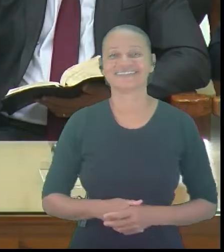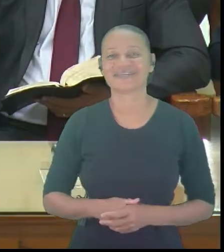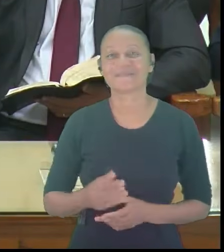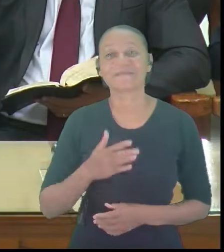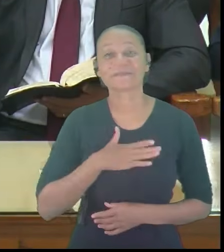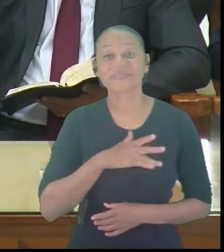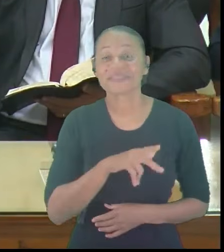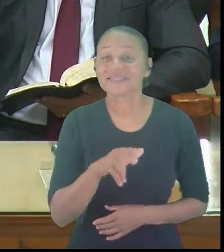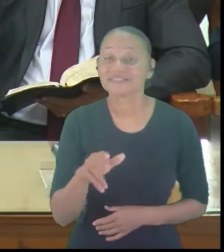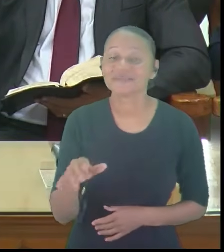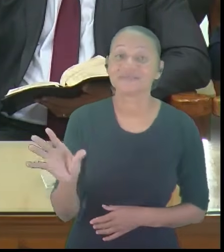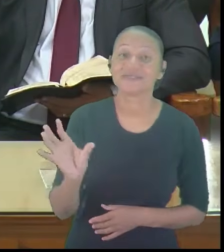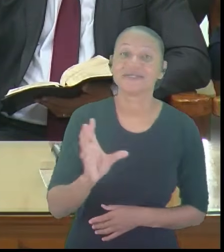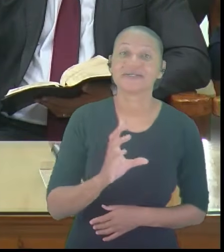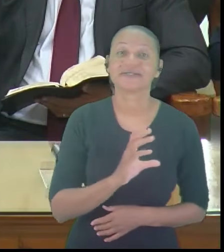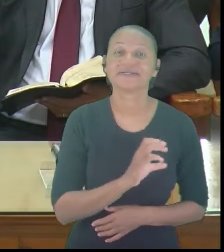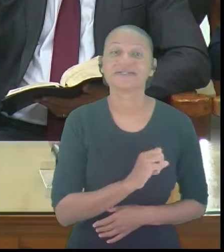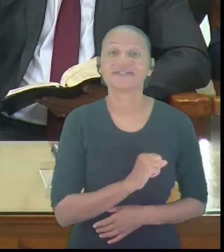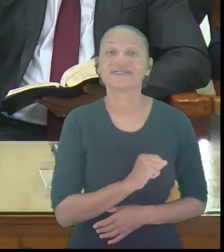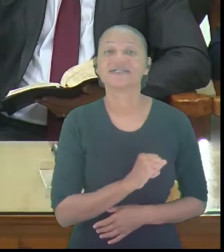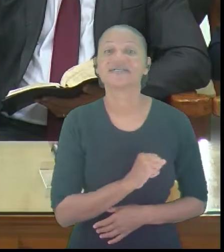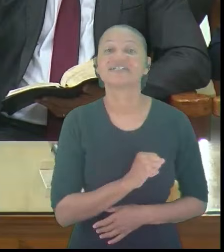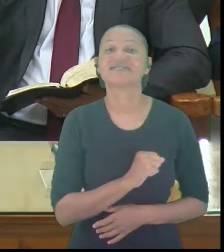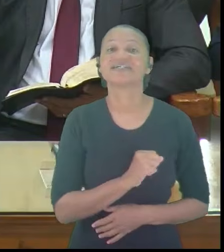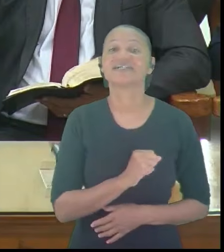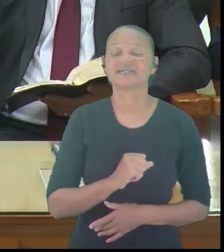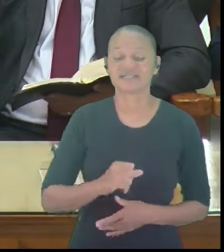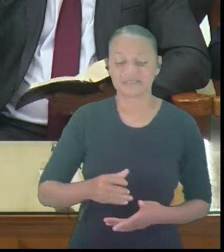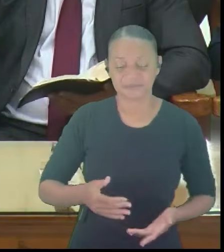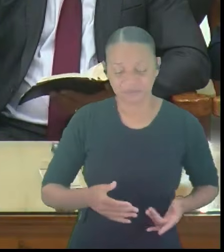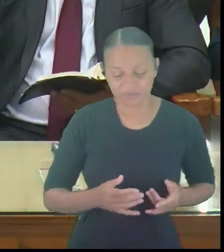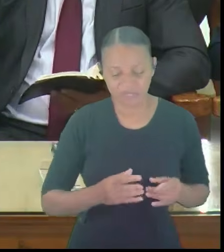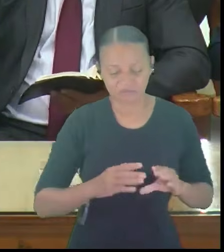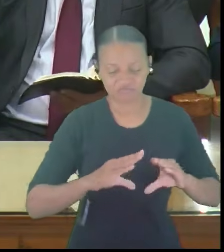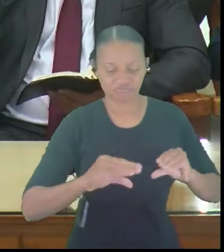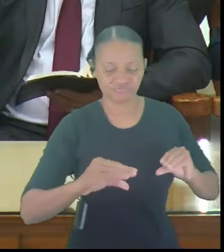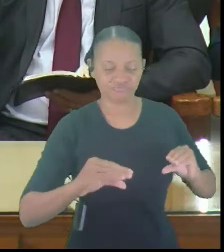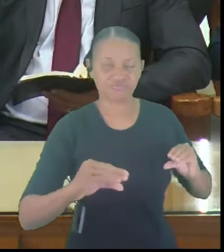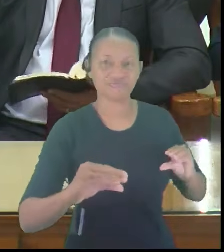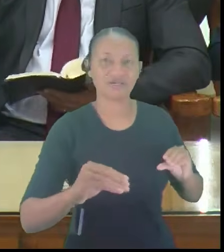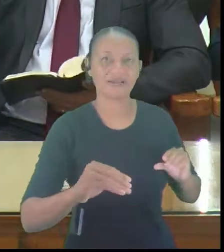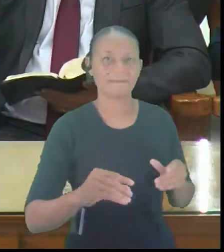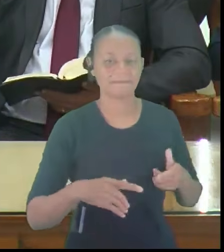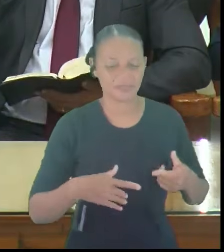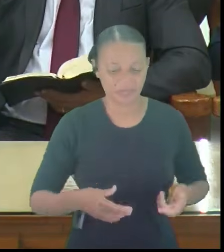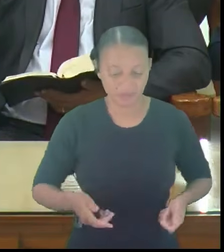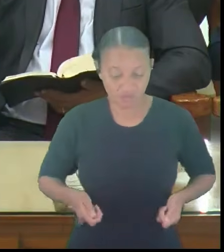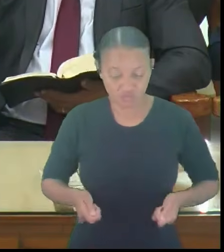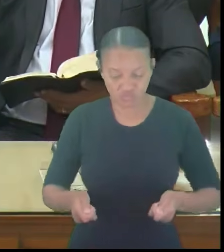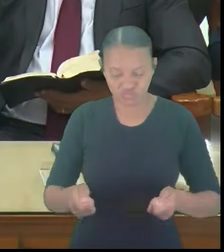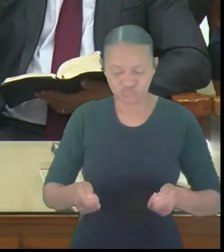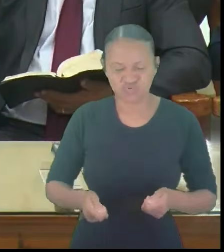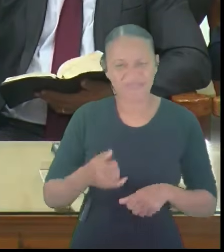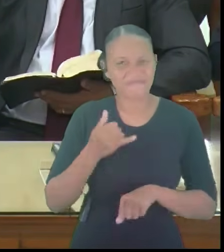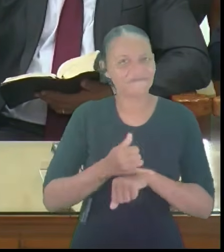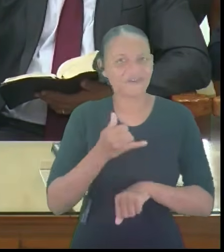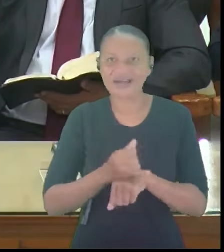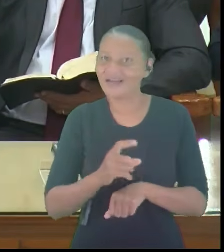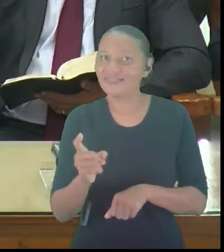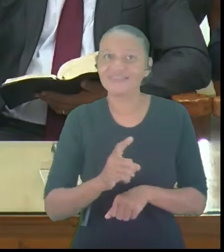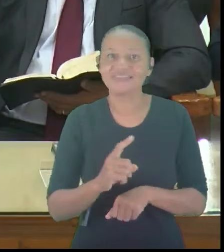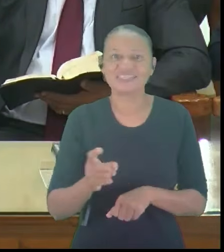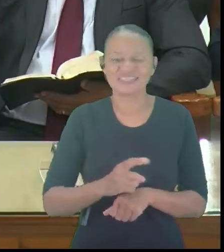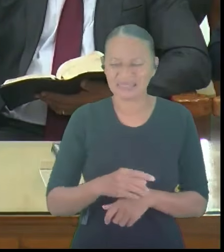Meus irmãos amados, diz que estendiam aquelas camilhas. As macas, não eram essas macazinhas de aço. Não, era coisa